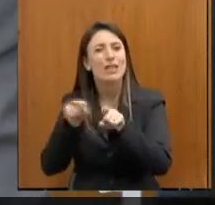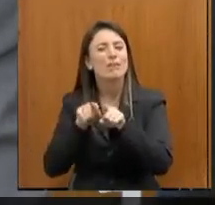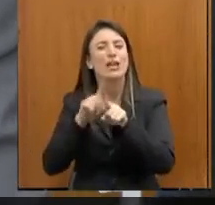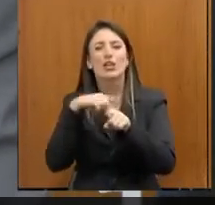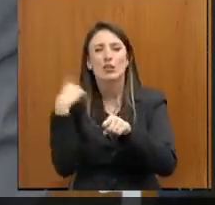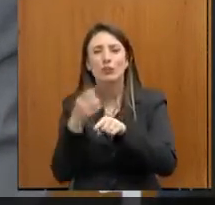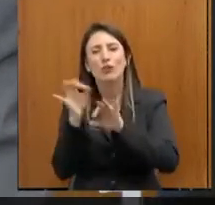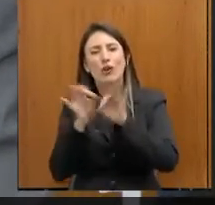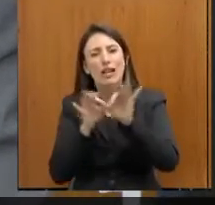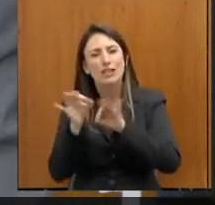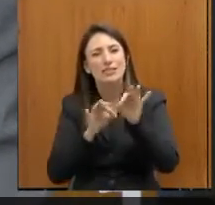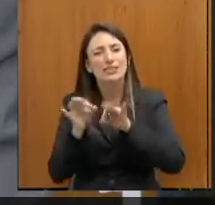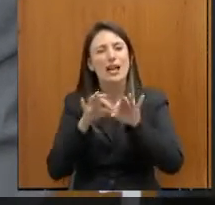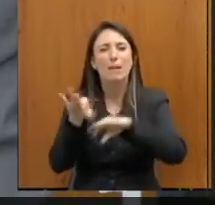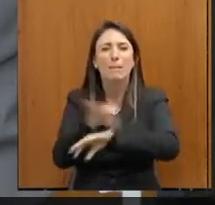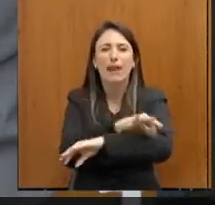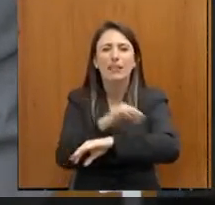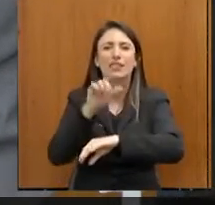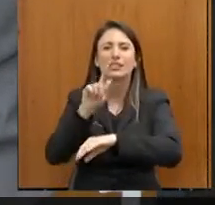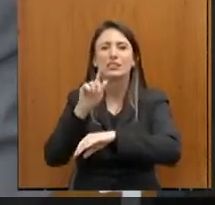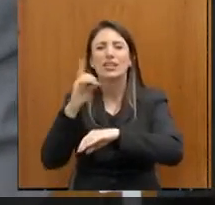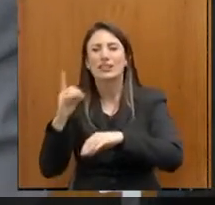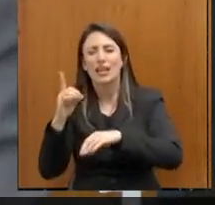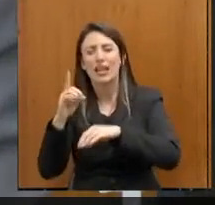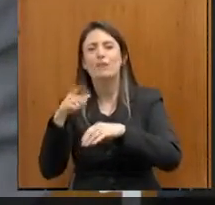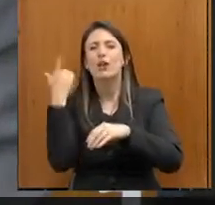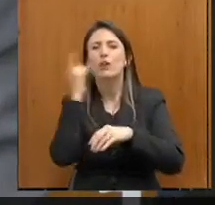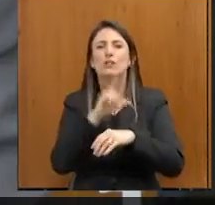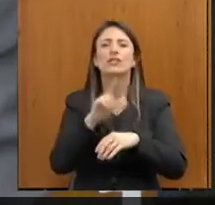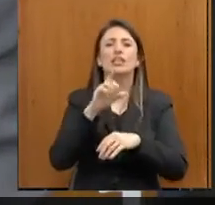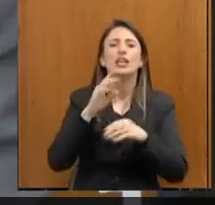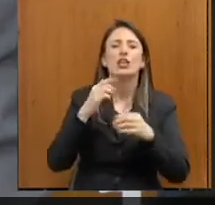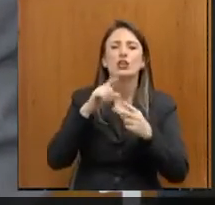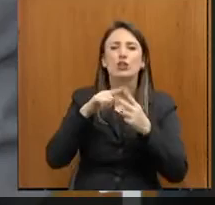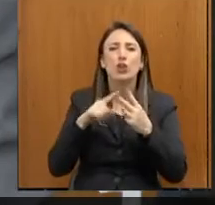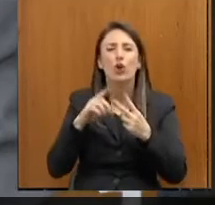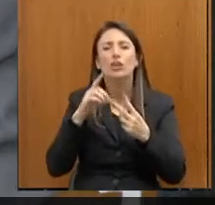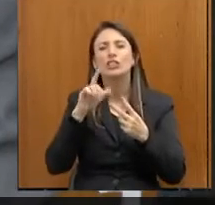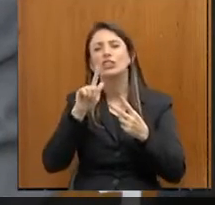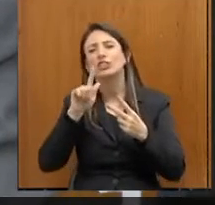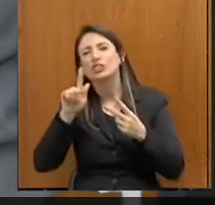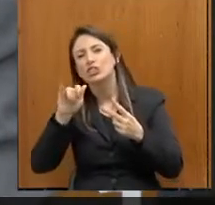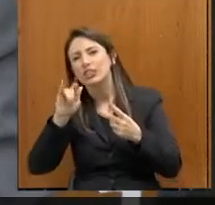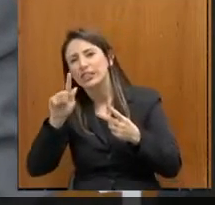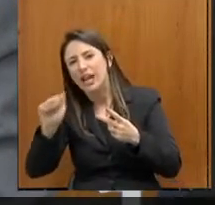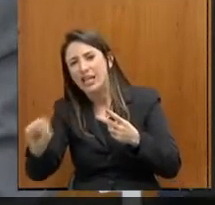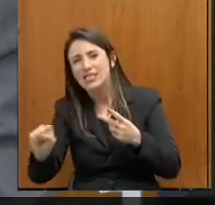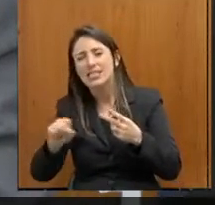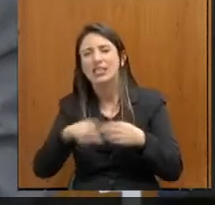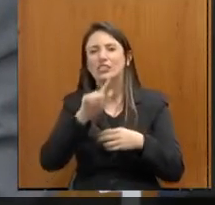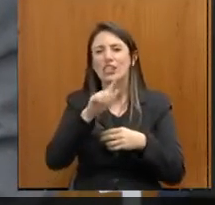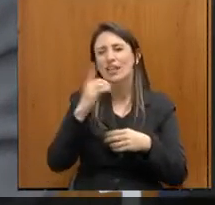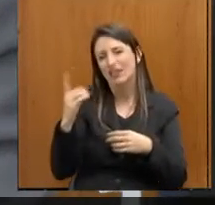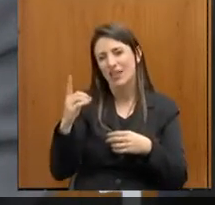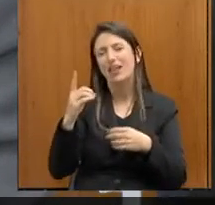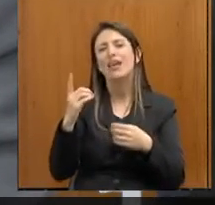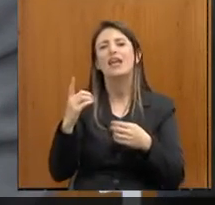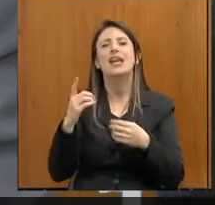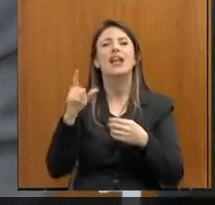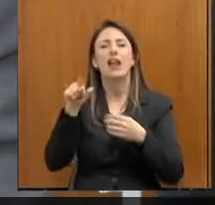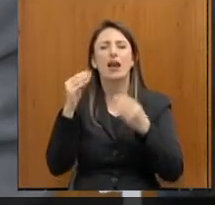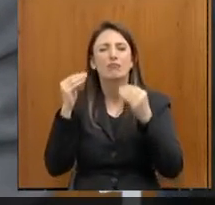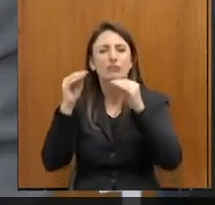para que no próximo a gente possa ter 2 GB 3 GB de G de calabresa no norte de Minas no leste